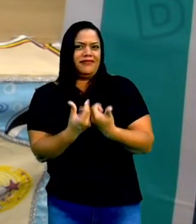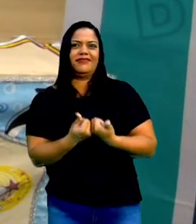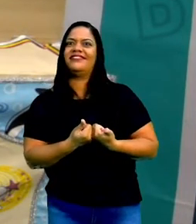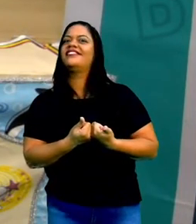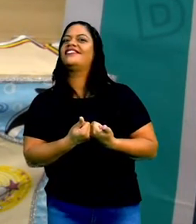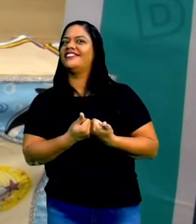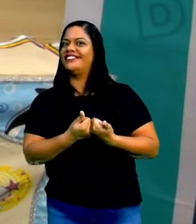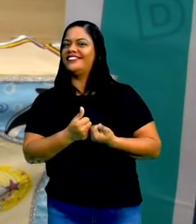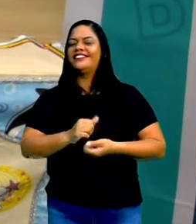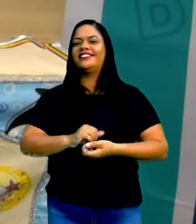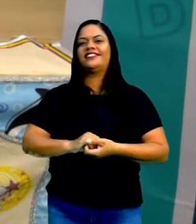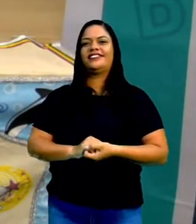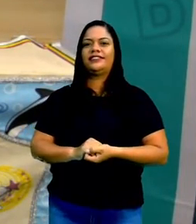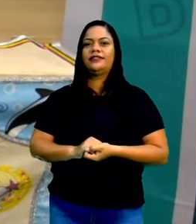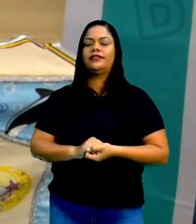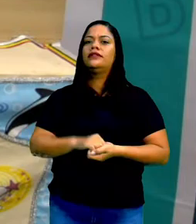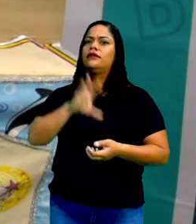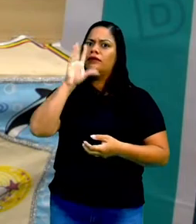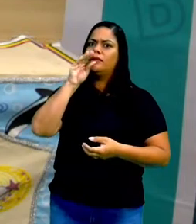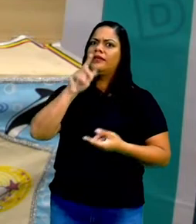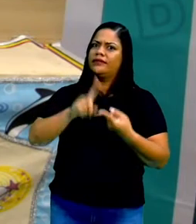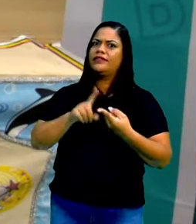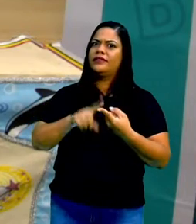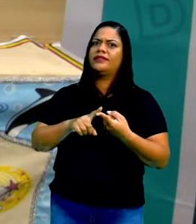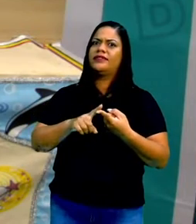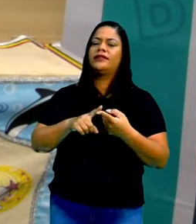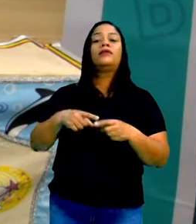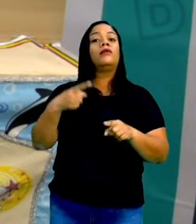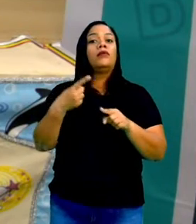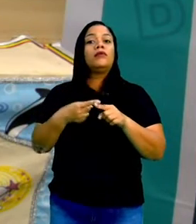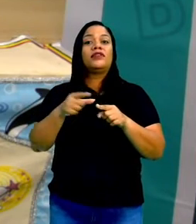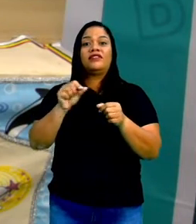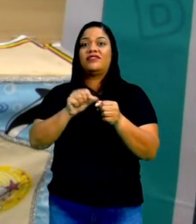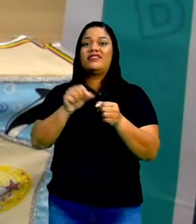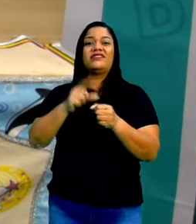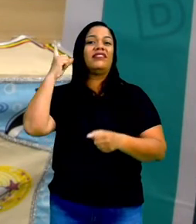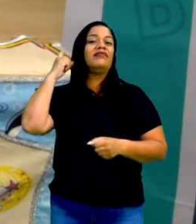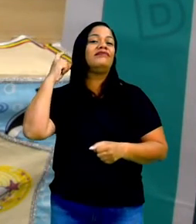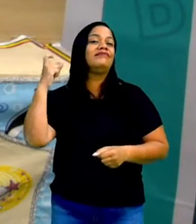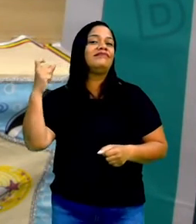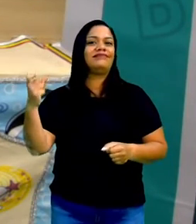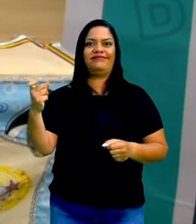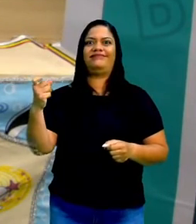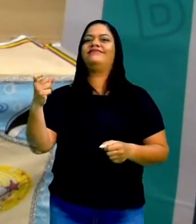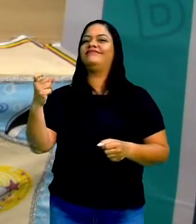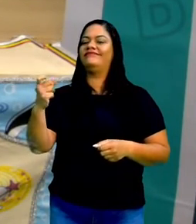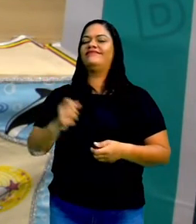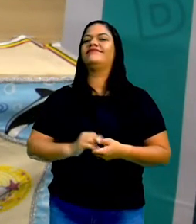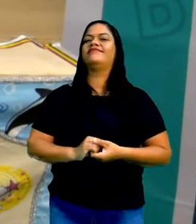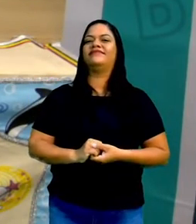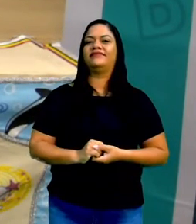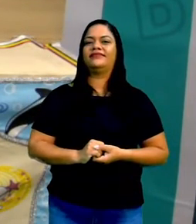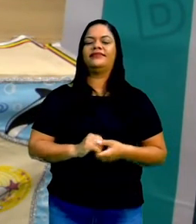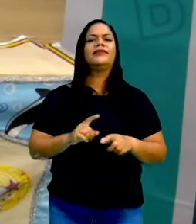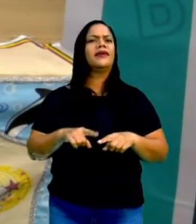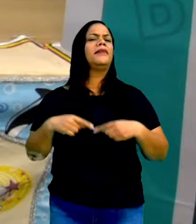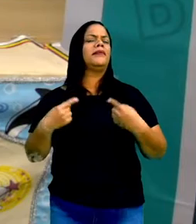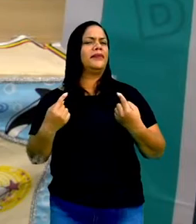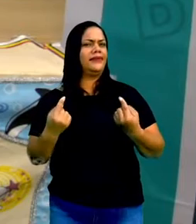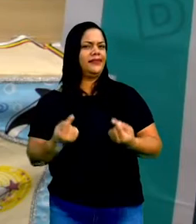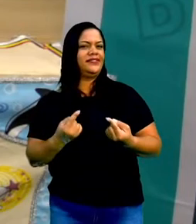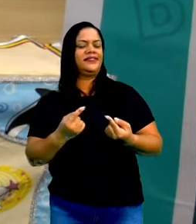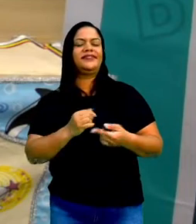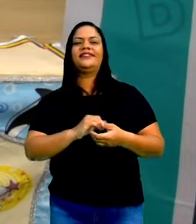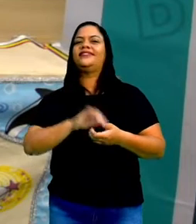leiturinha? O patinho chamava atenção também, porque ele fazia muito barulho. Muito barulho. Mas mesmo